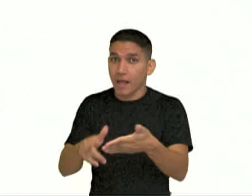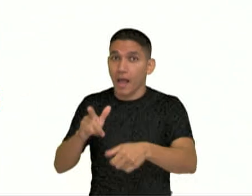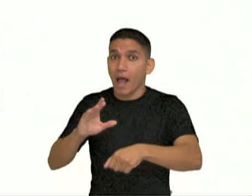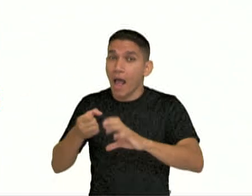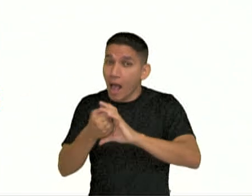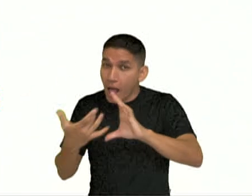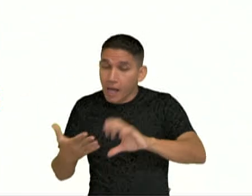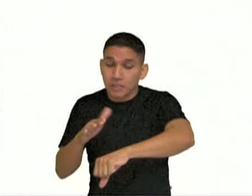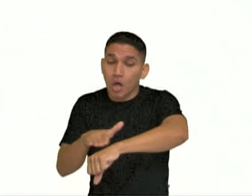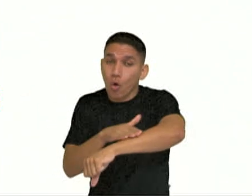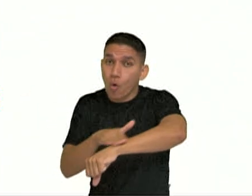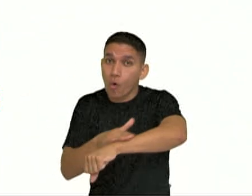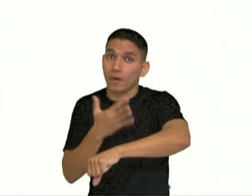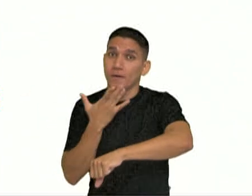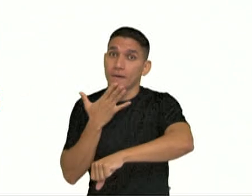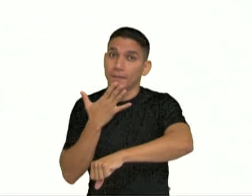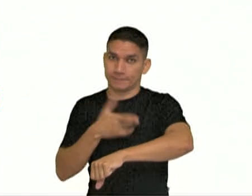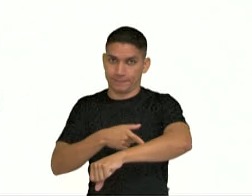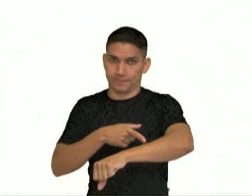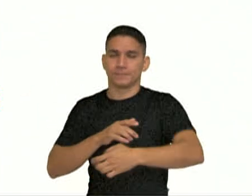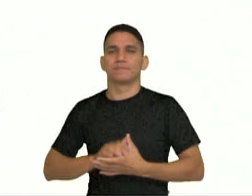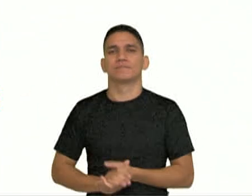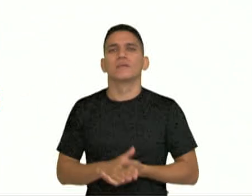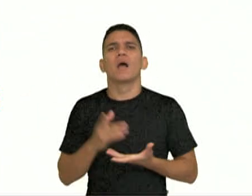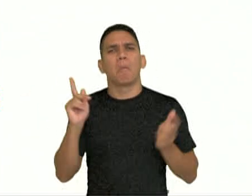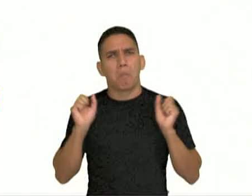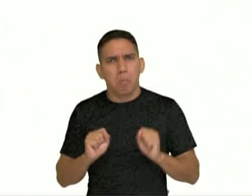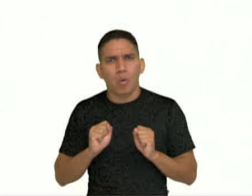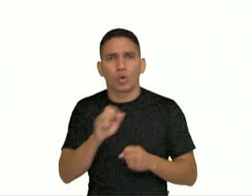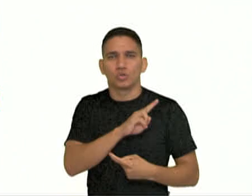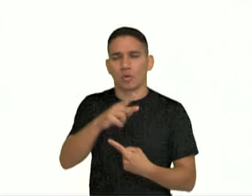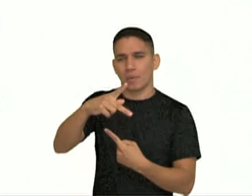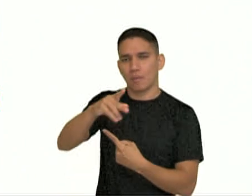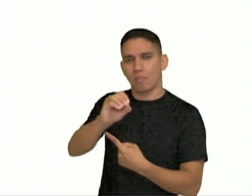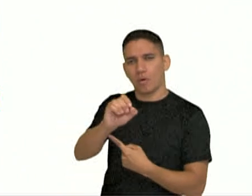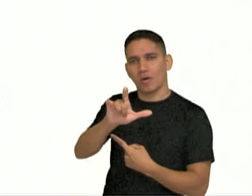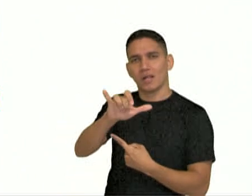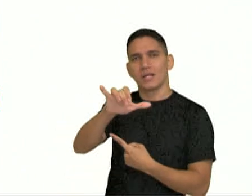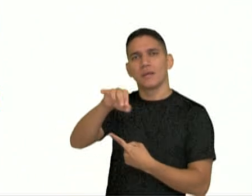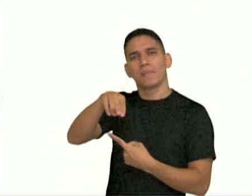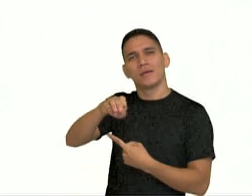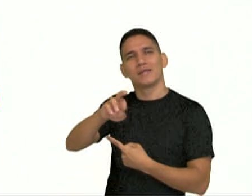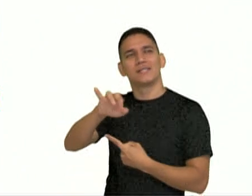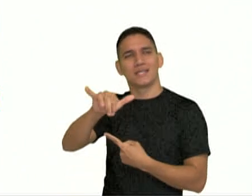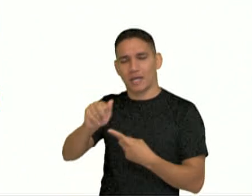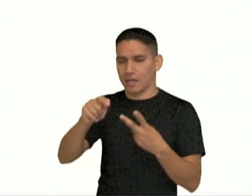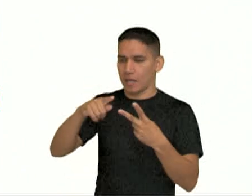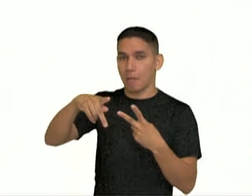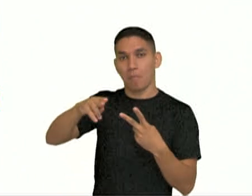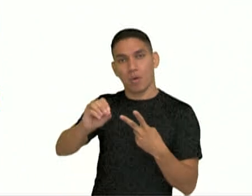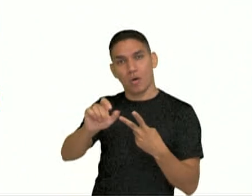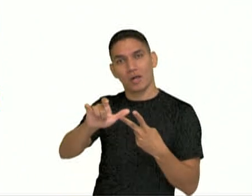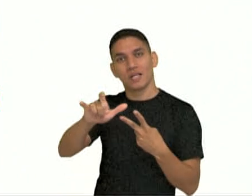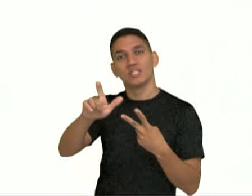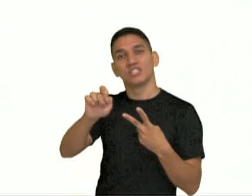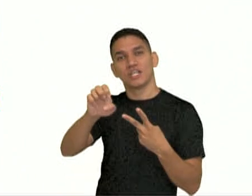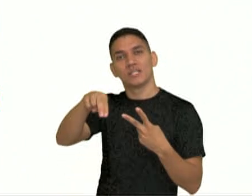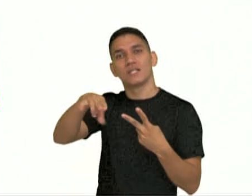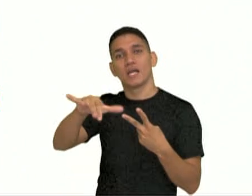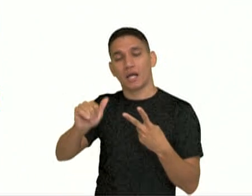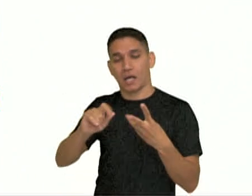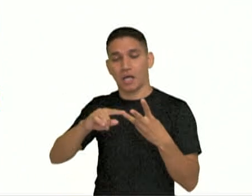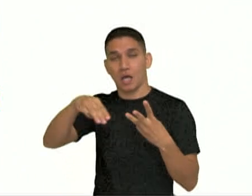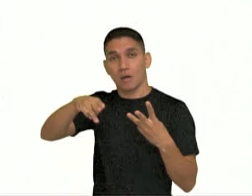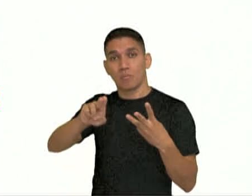tá? Herança quantitativa também pode ser chamada de polimeria, herança poligênica ou ainda multifatorial.